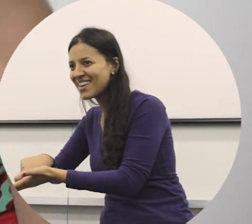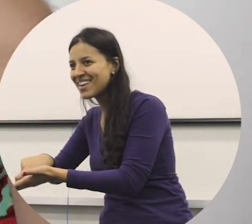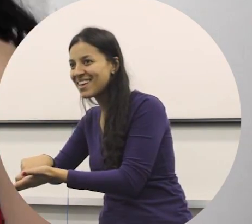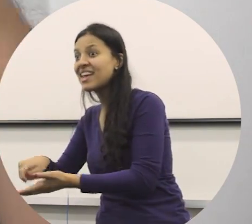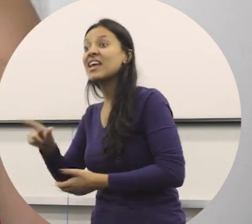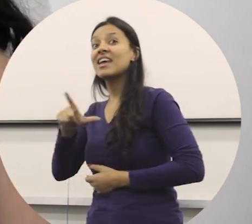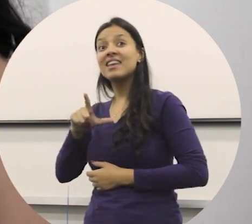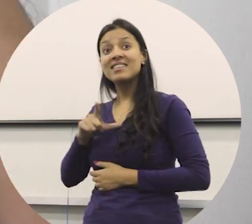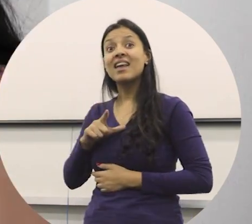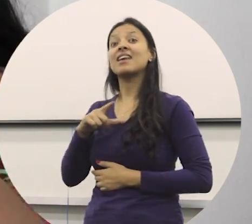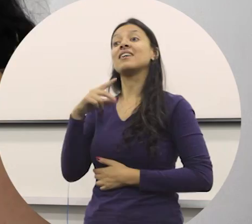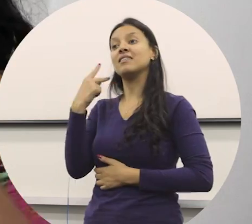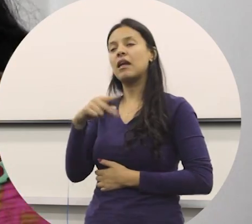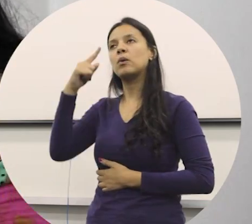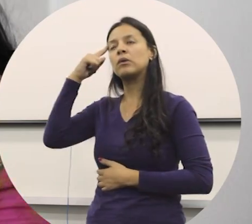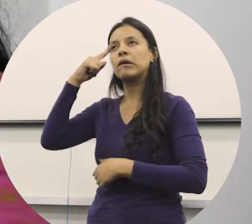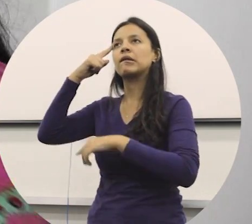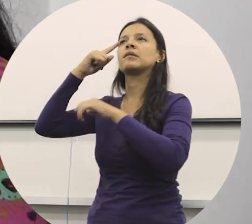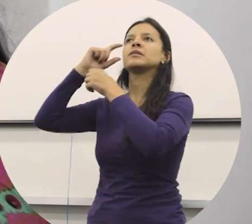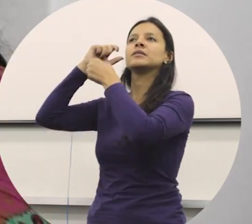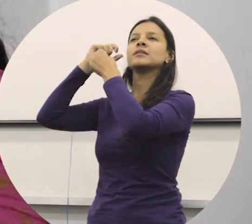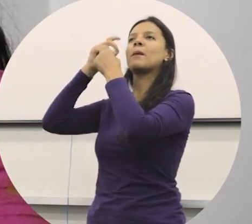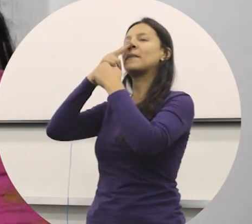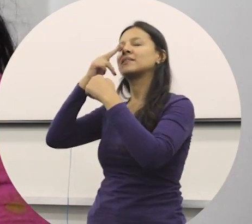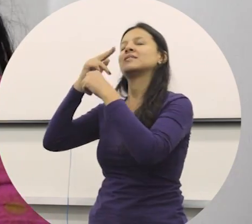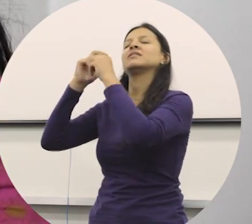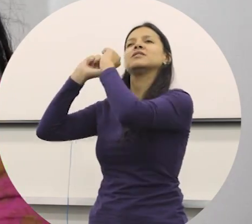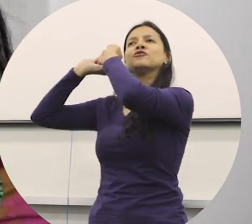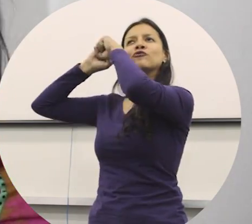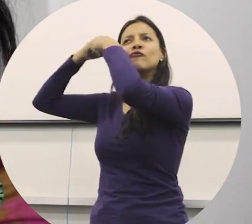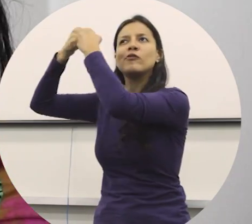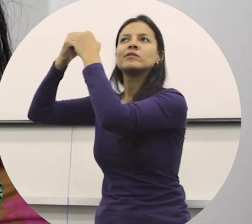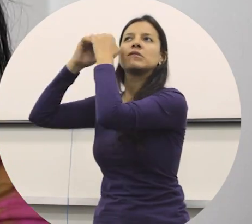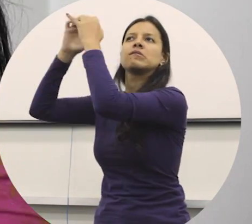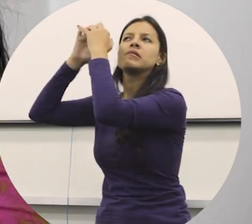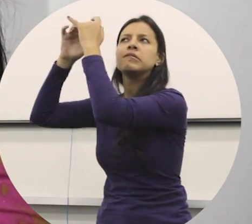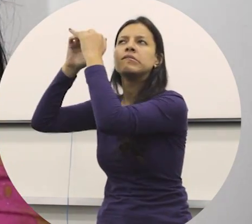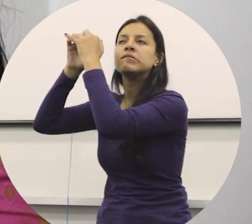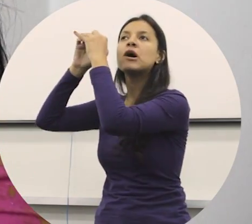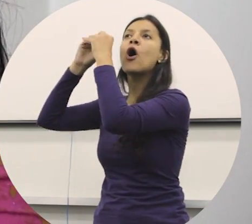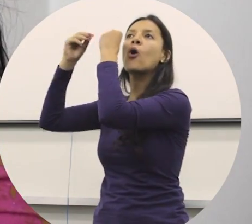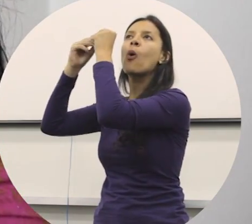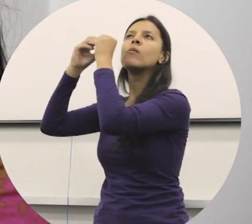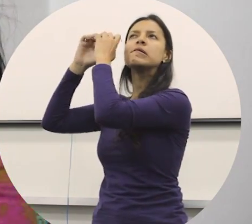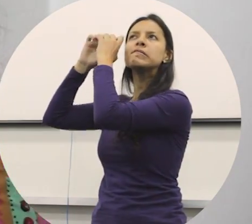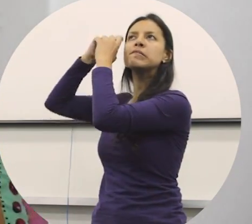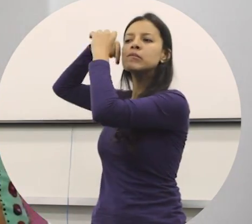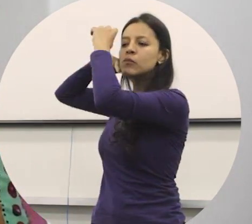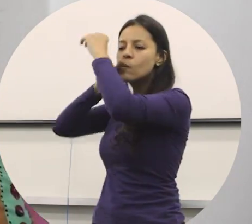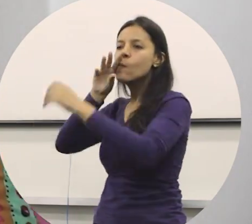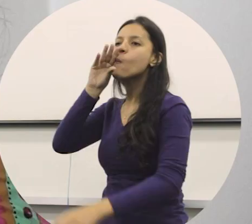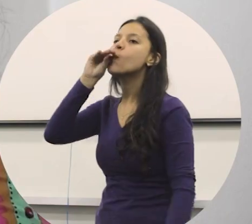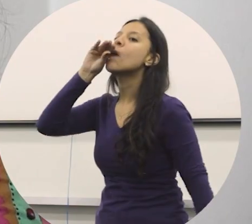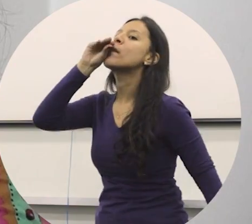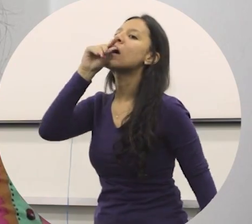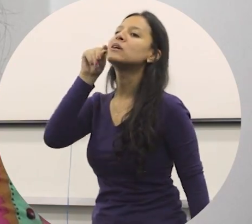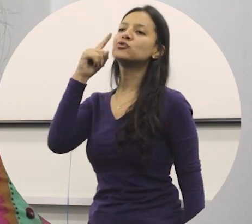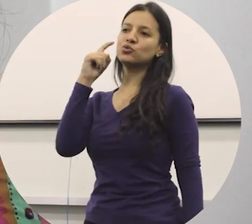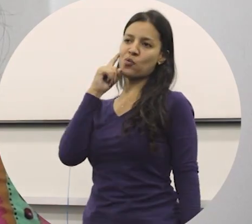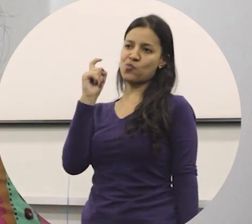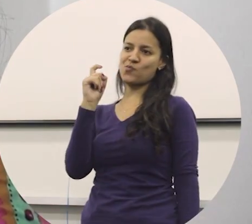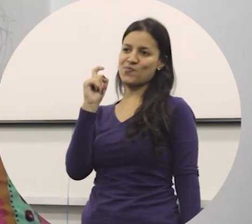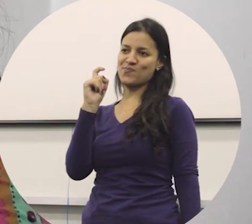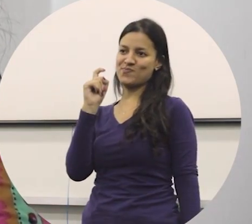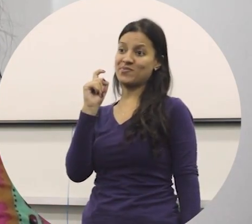toda aquela ginástica cerebral de articular os sons na boca. Não, é exatamente isso, porque e aí que entra